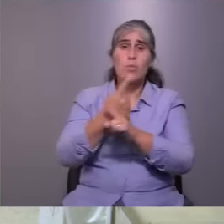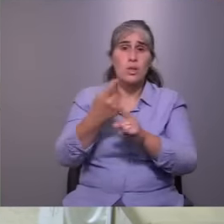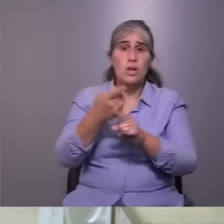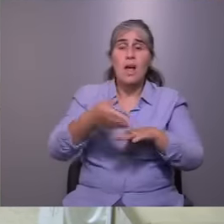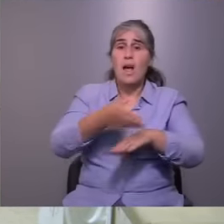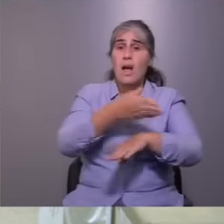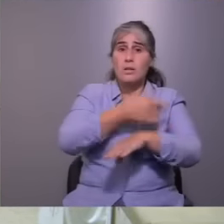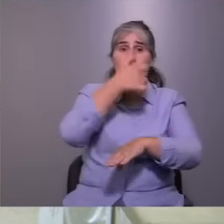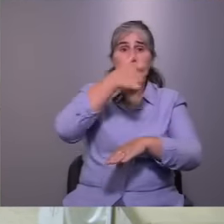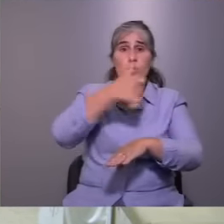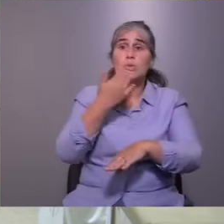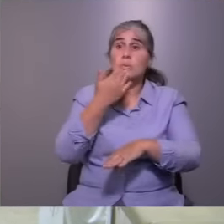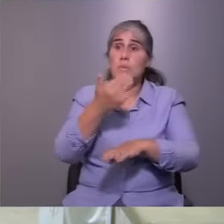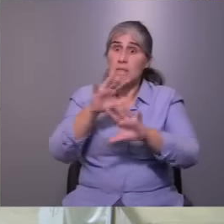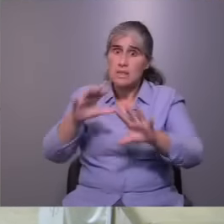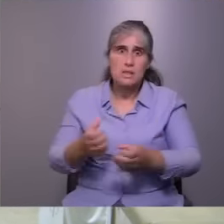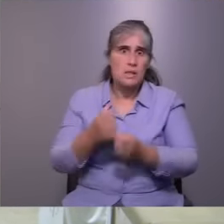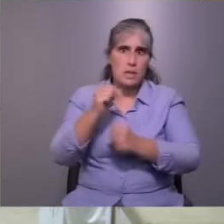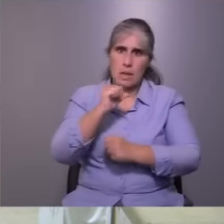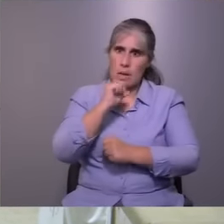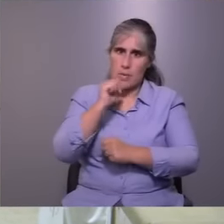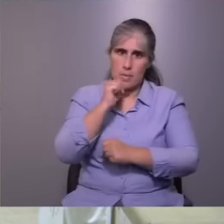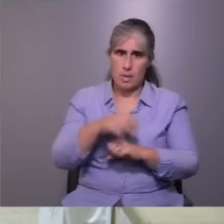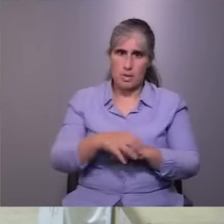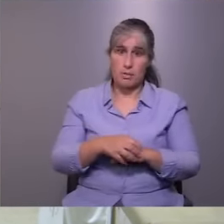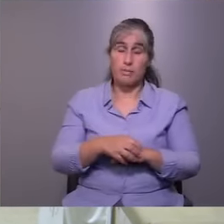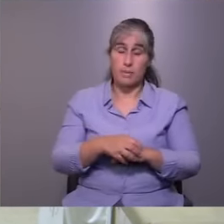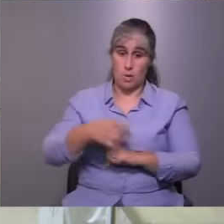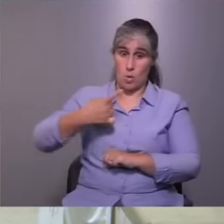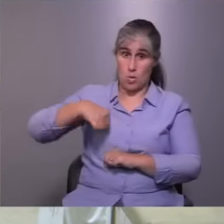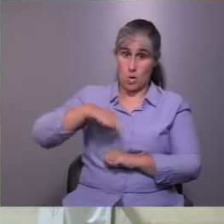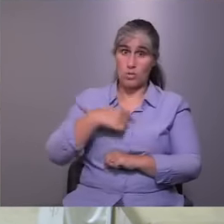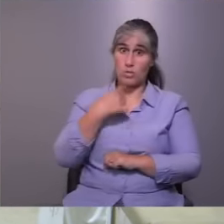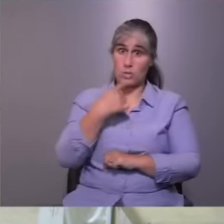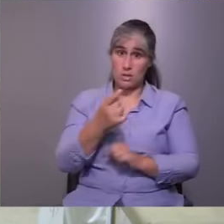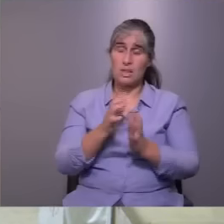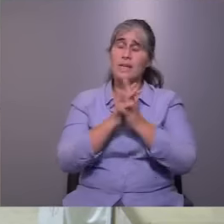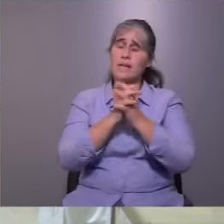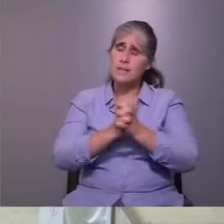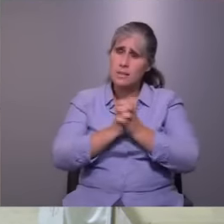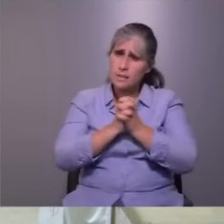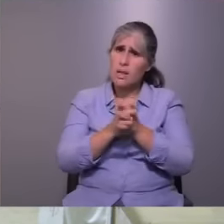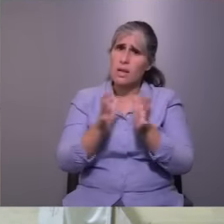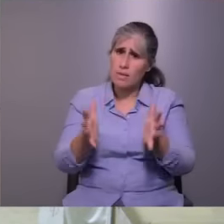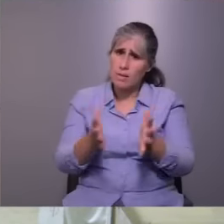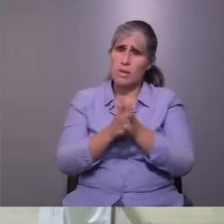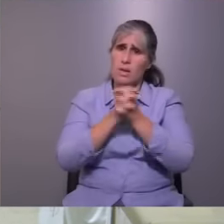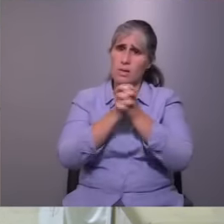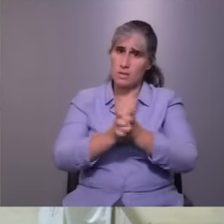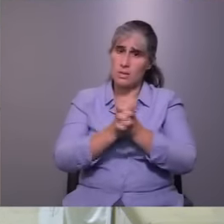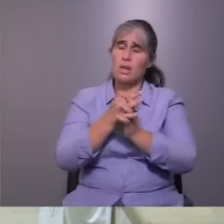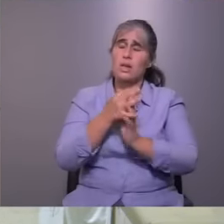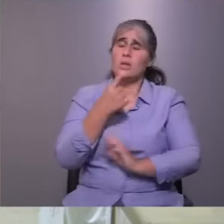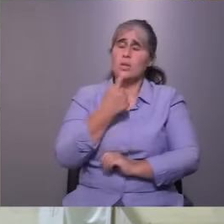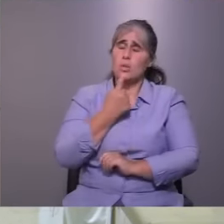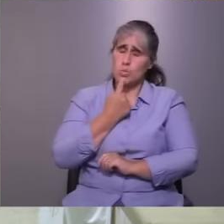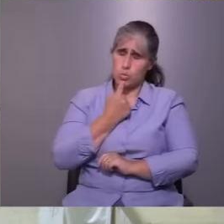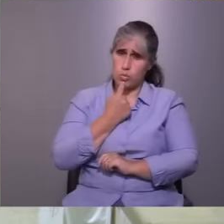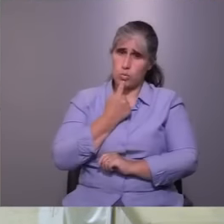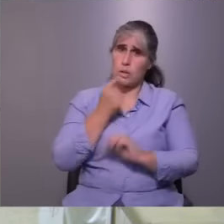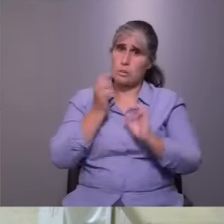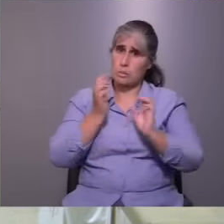almas para o inferno por não haver quem se sacrifique por elas. E nós depois dizemos,